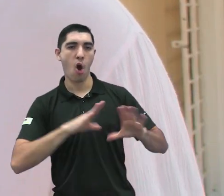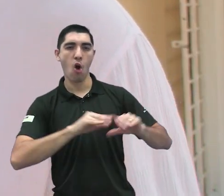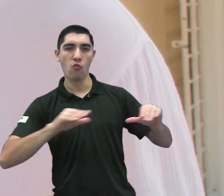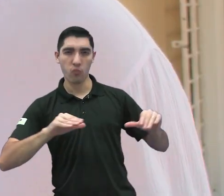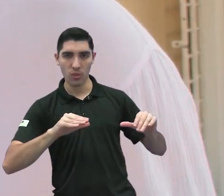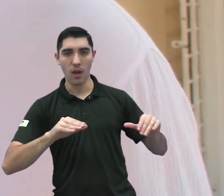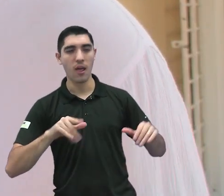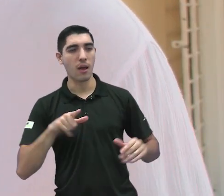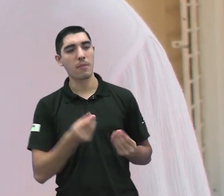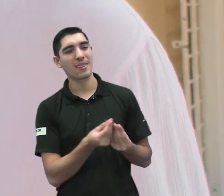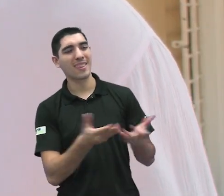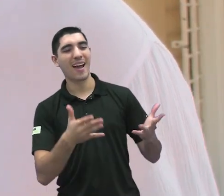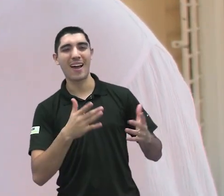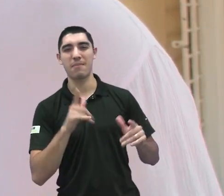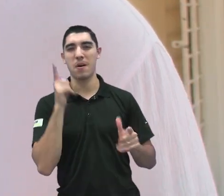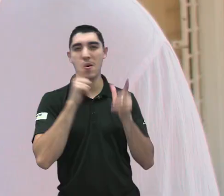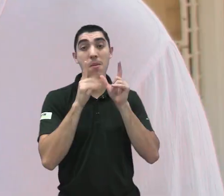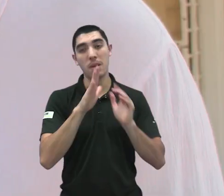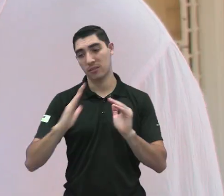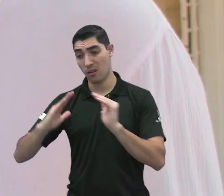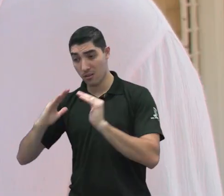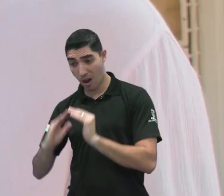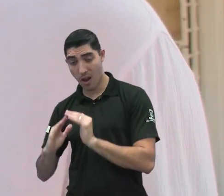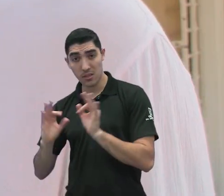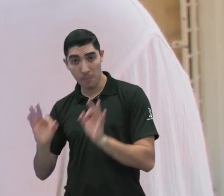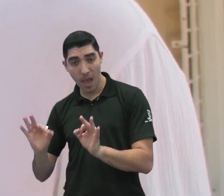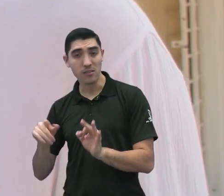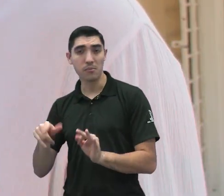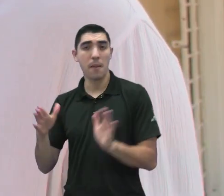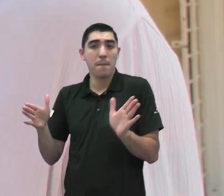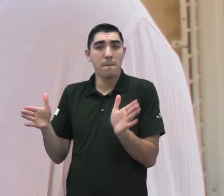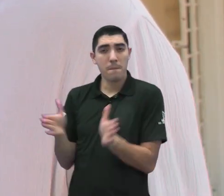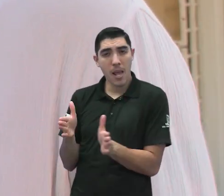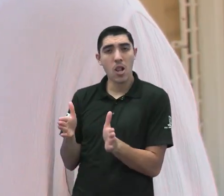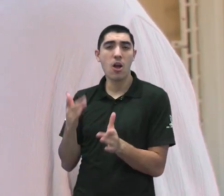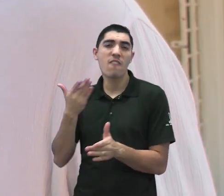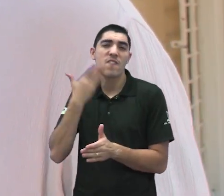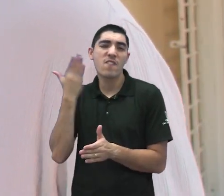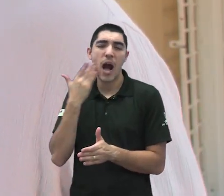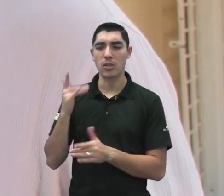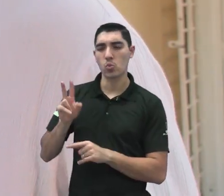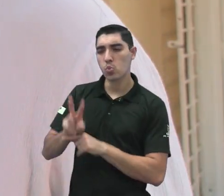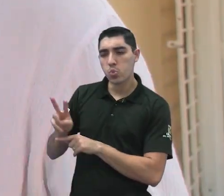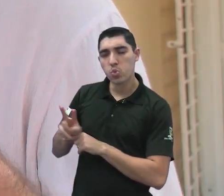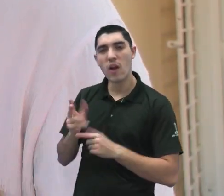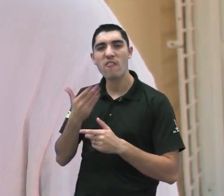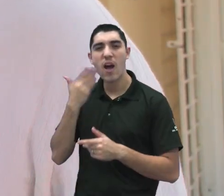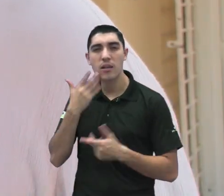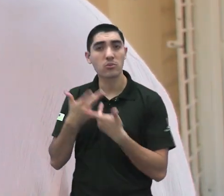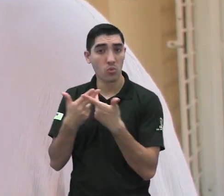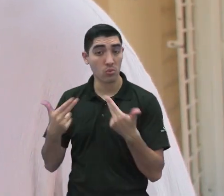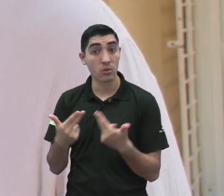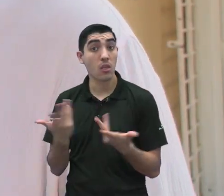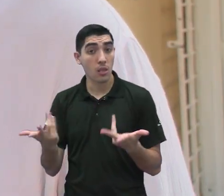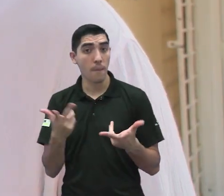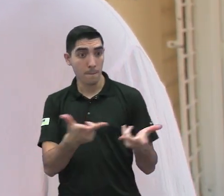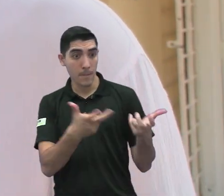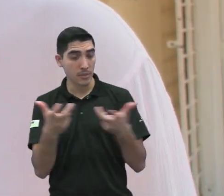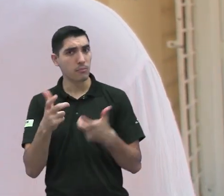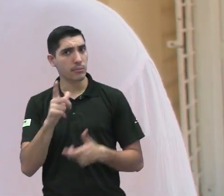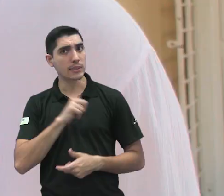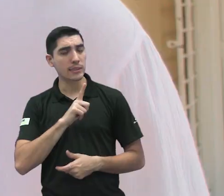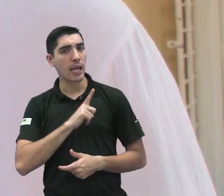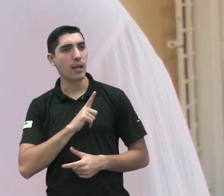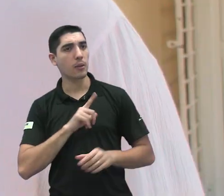bom gosto no que entrega, mas que tenha menor espaço até para facilidade. Então você tem muita coisa compartilhada dentro